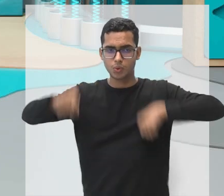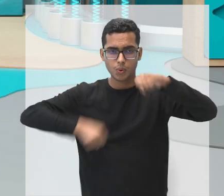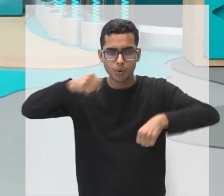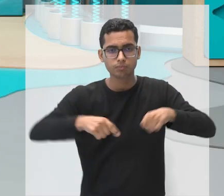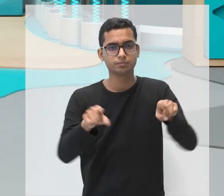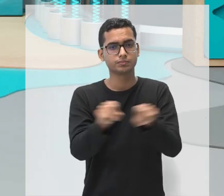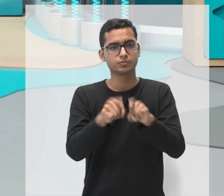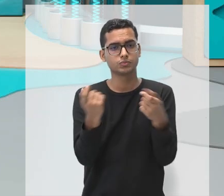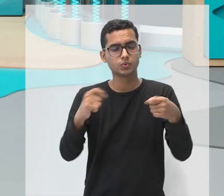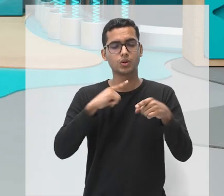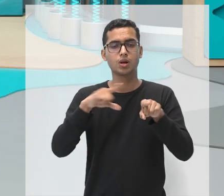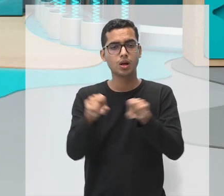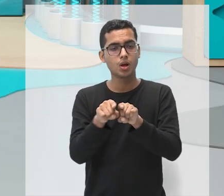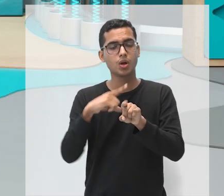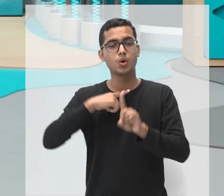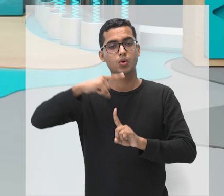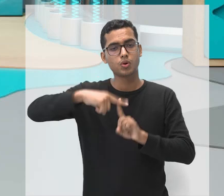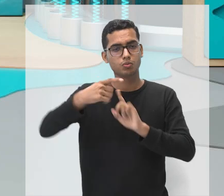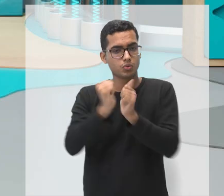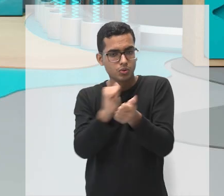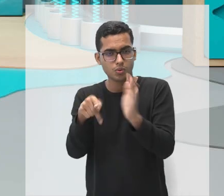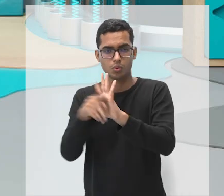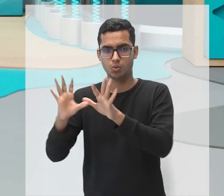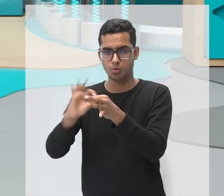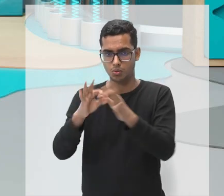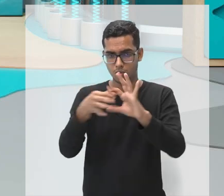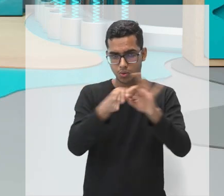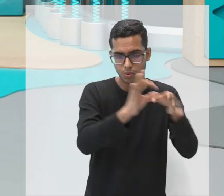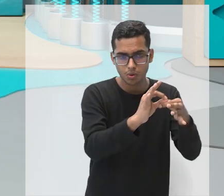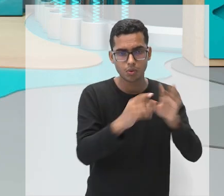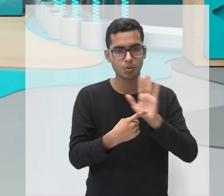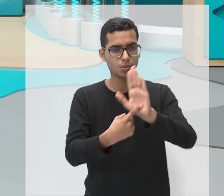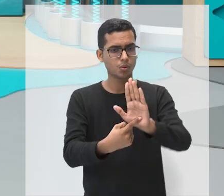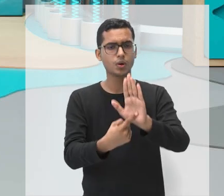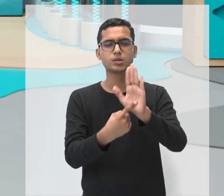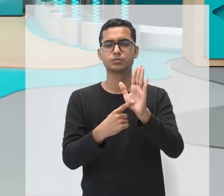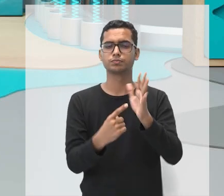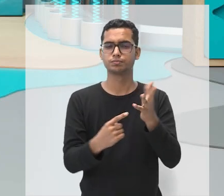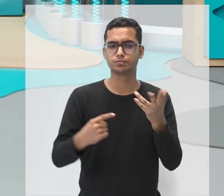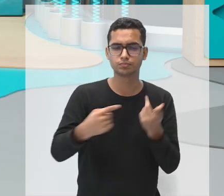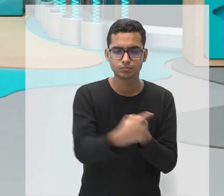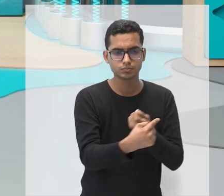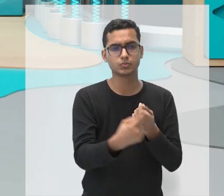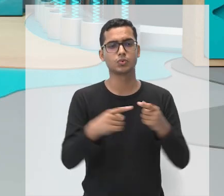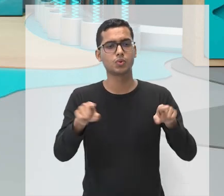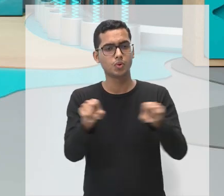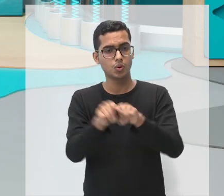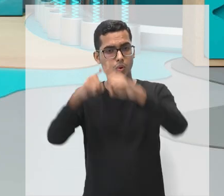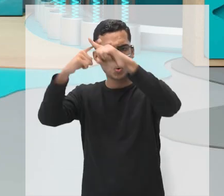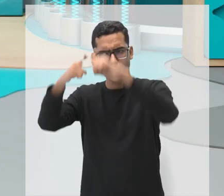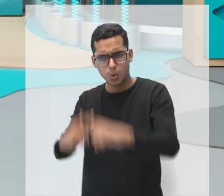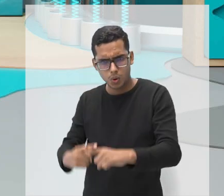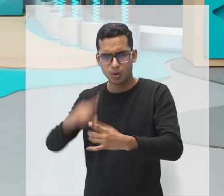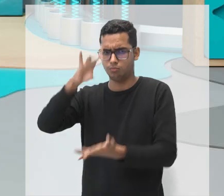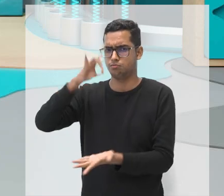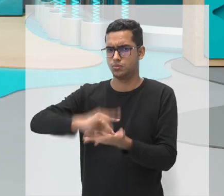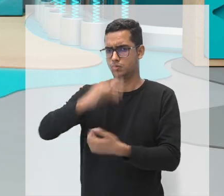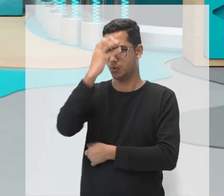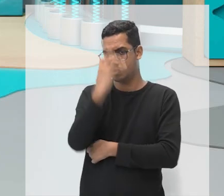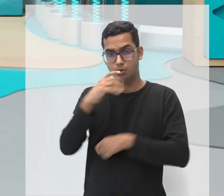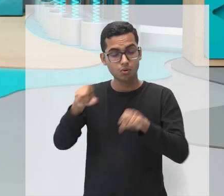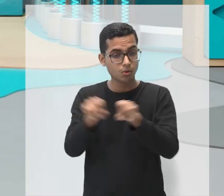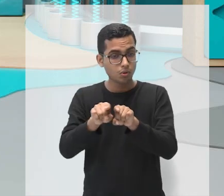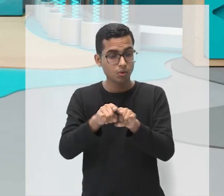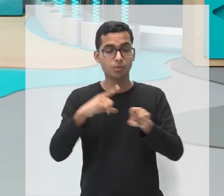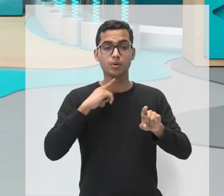definido como uma modalidade olímpica que se apresenta de diversas formas, desde competições acirradas até as atividades